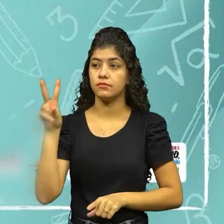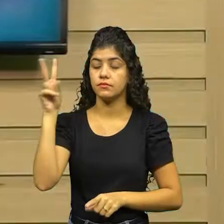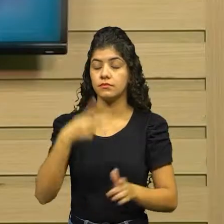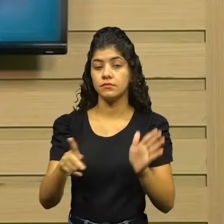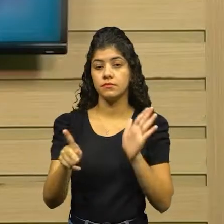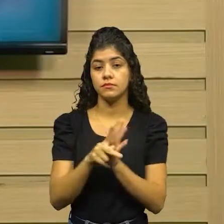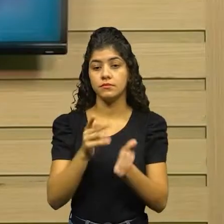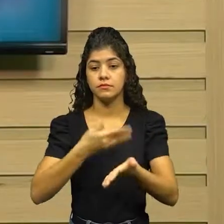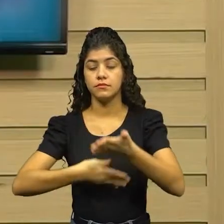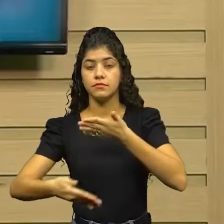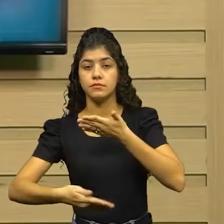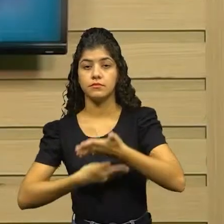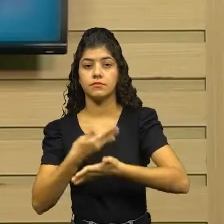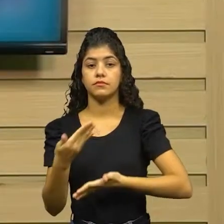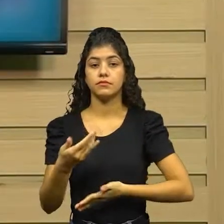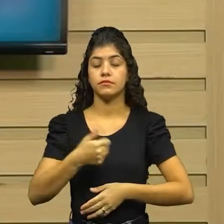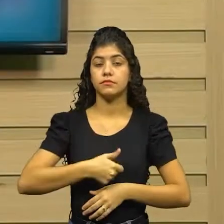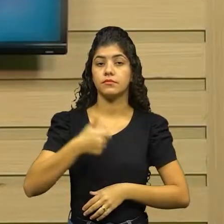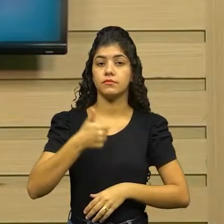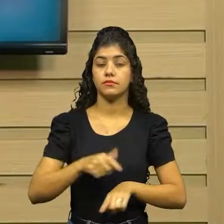a troca. A primeira